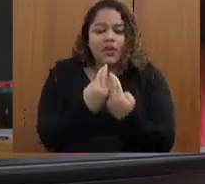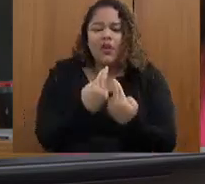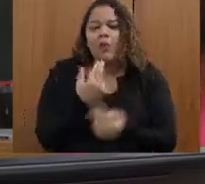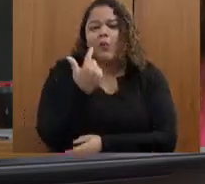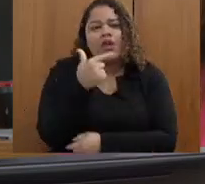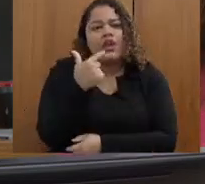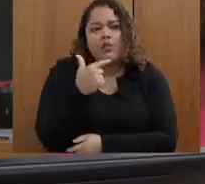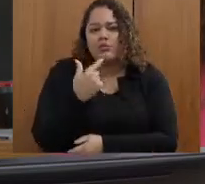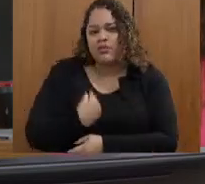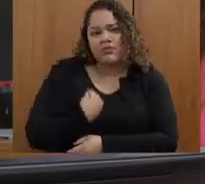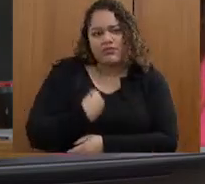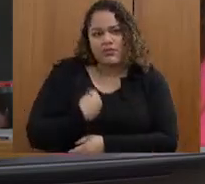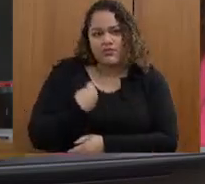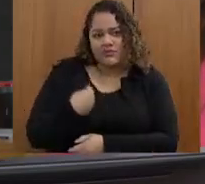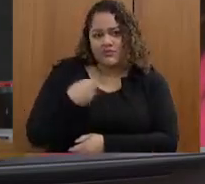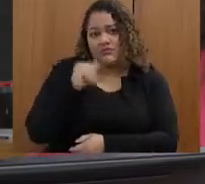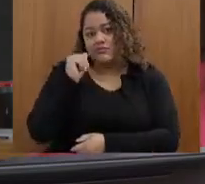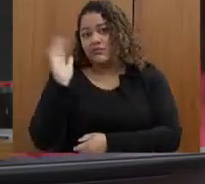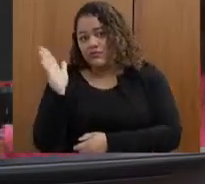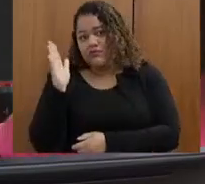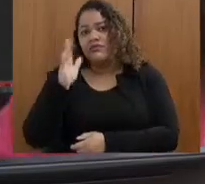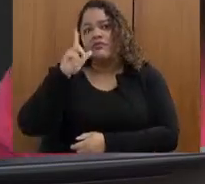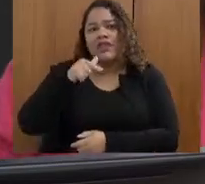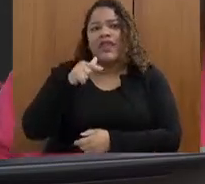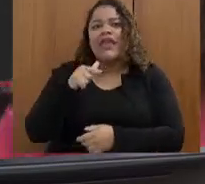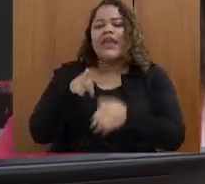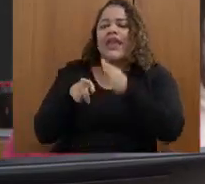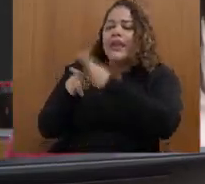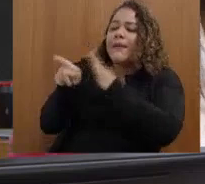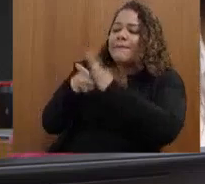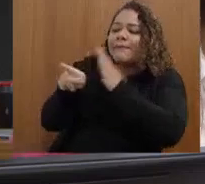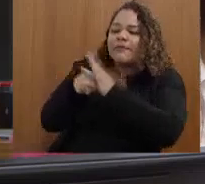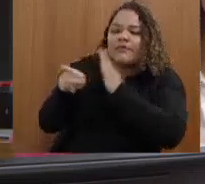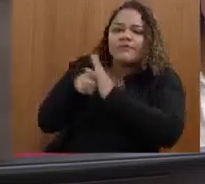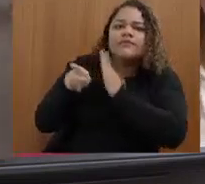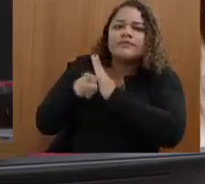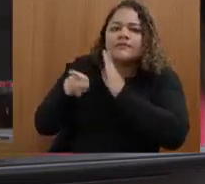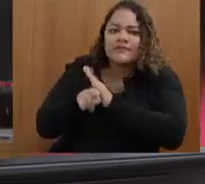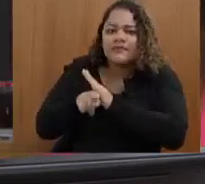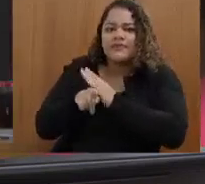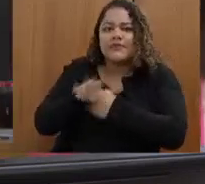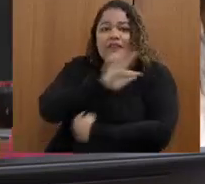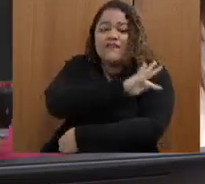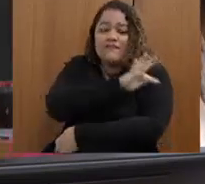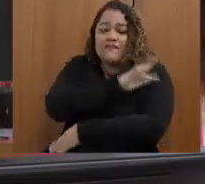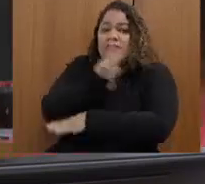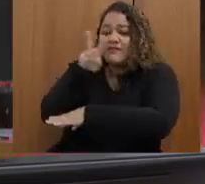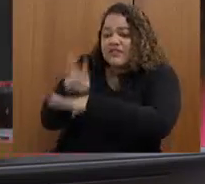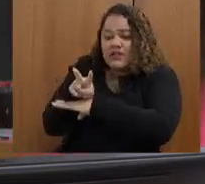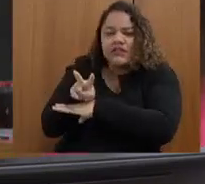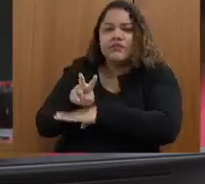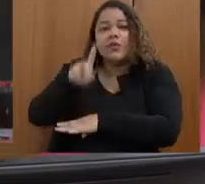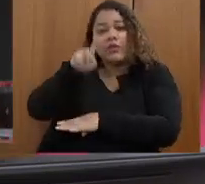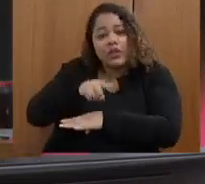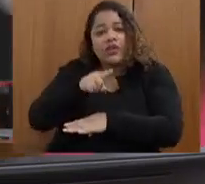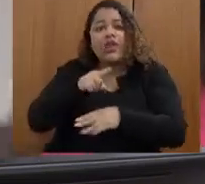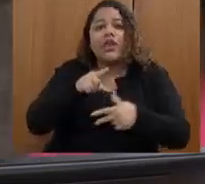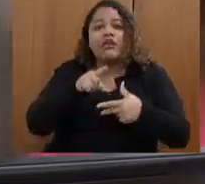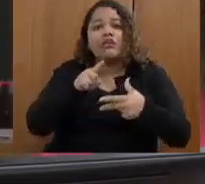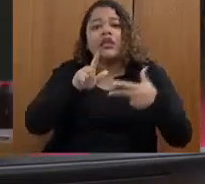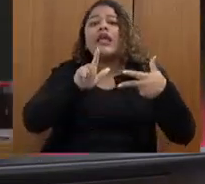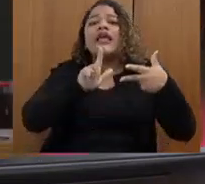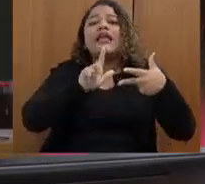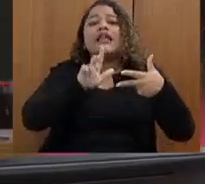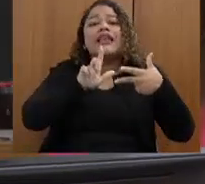externa é um processo de Sabatina de fiscalização que o legislativo faz que é um processo importante né